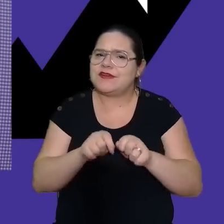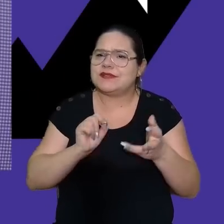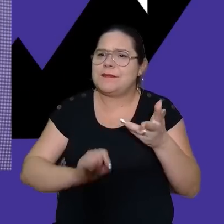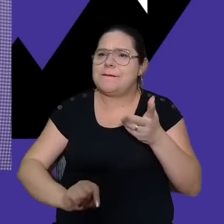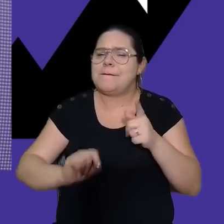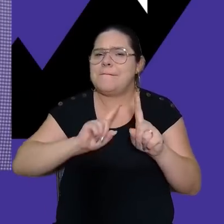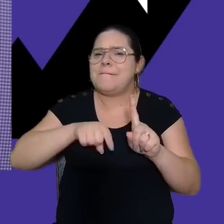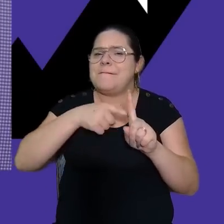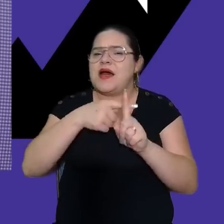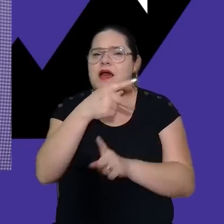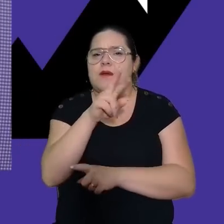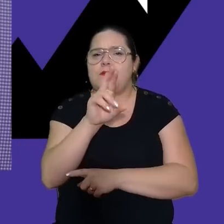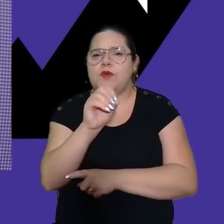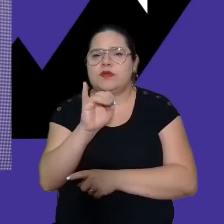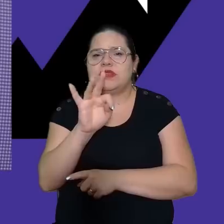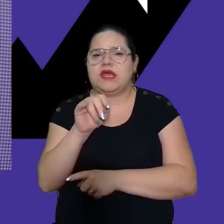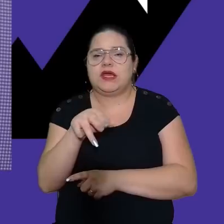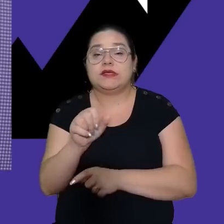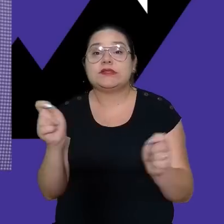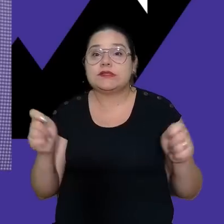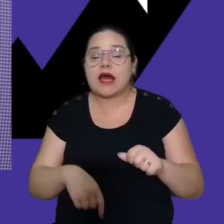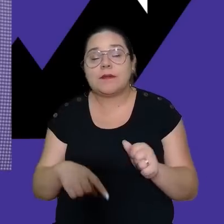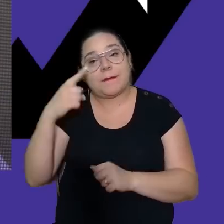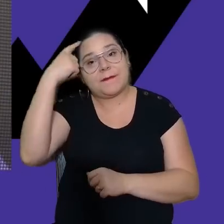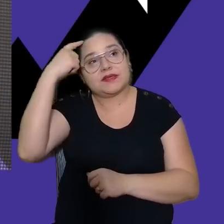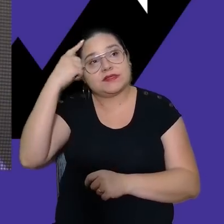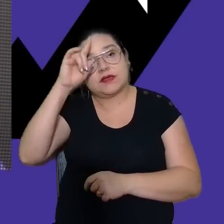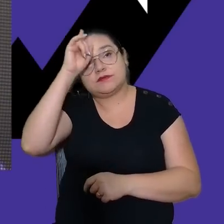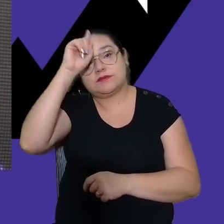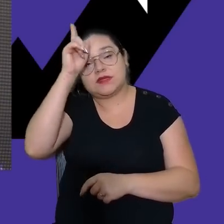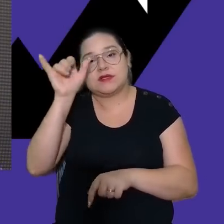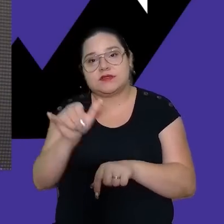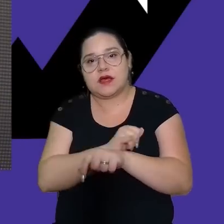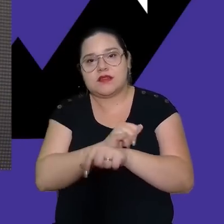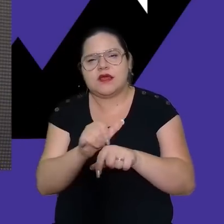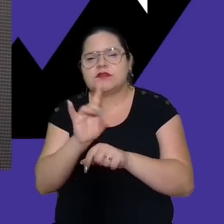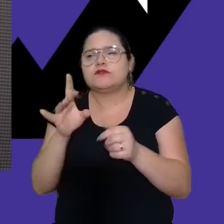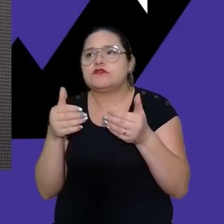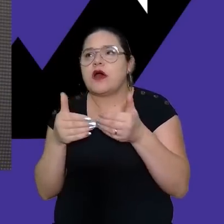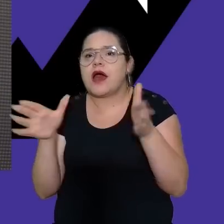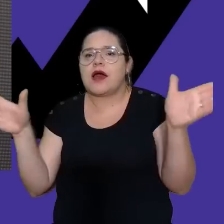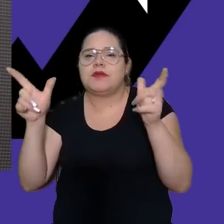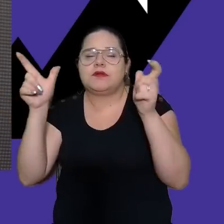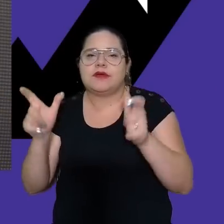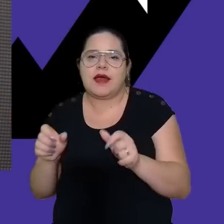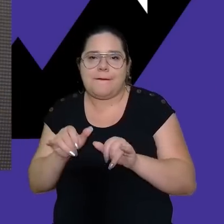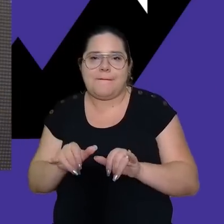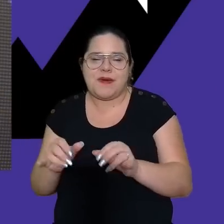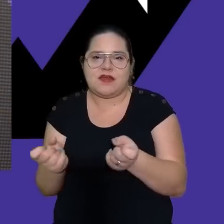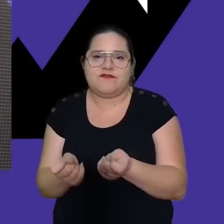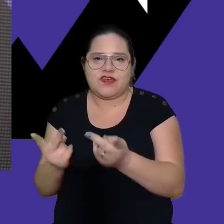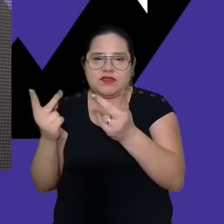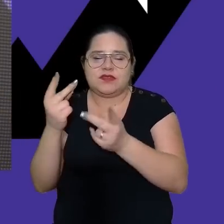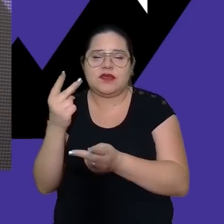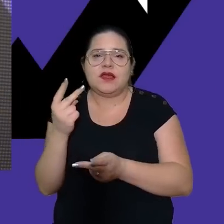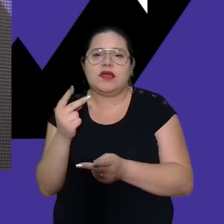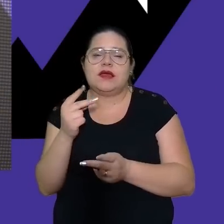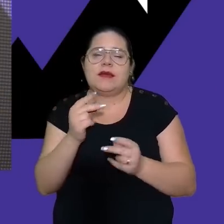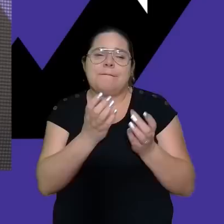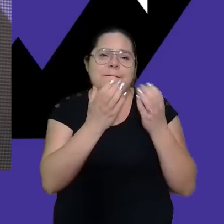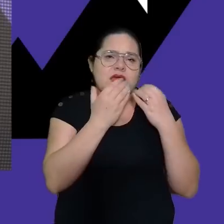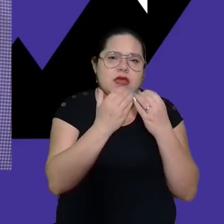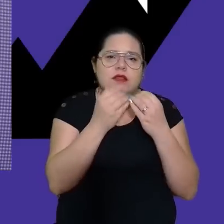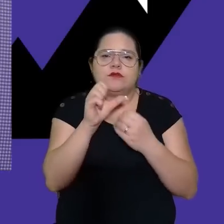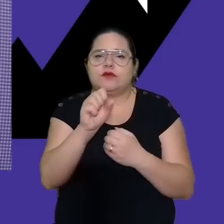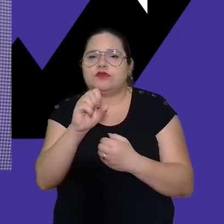mais estrategicamente essa questão. Não se trata só de abrir mercado, por exemplo, para milho ou para soja, mas abrir mais mercado